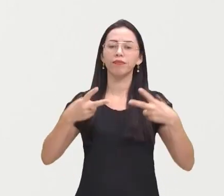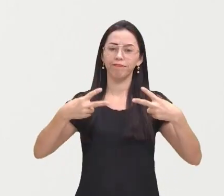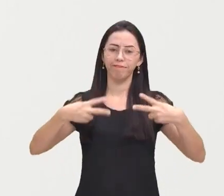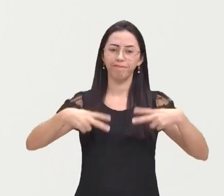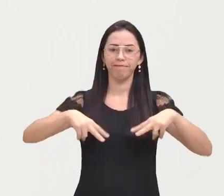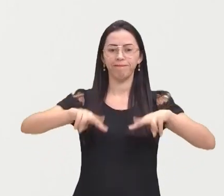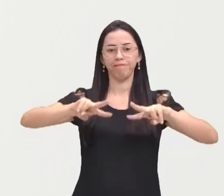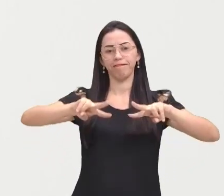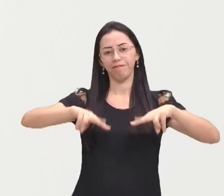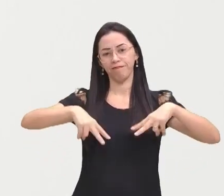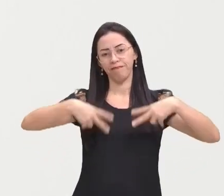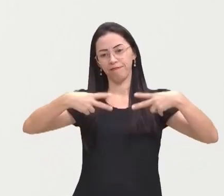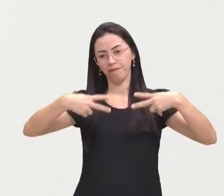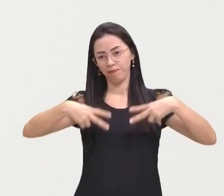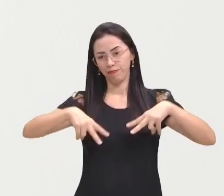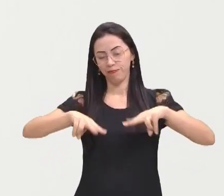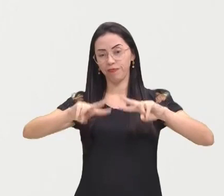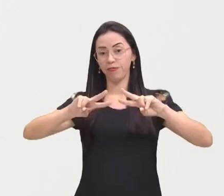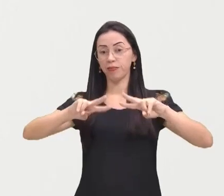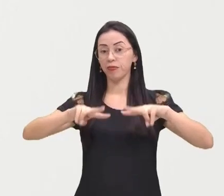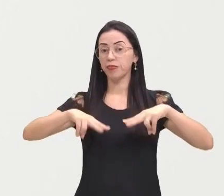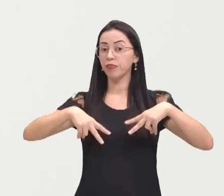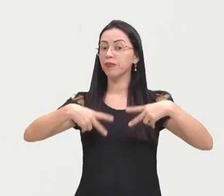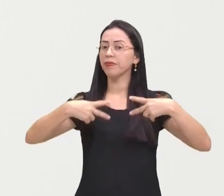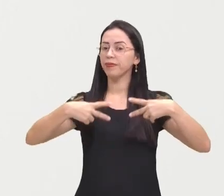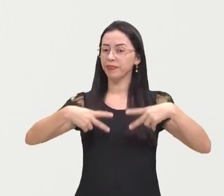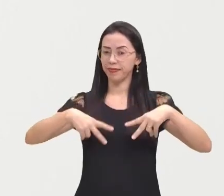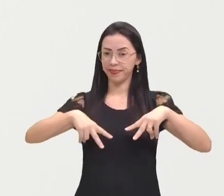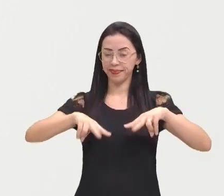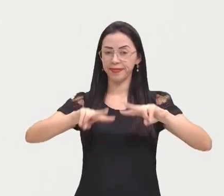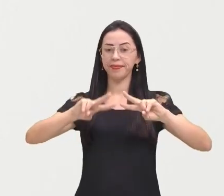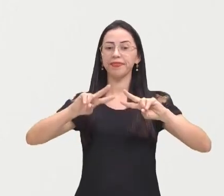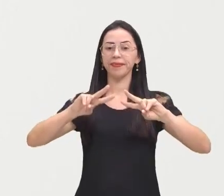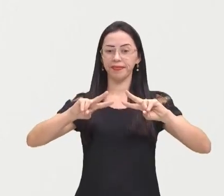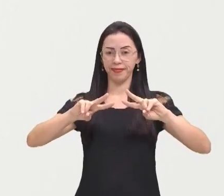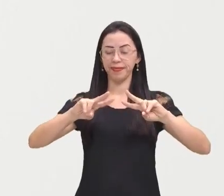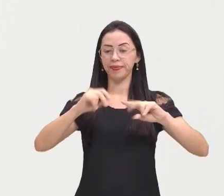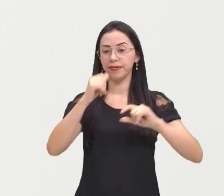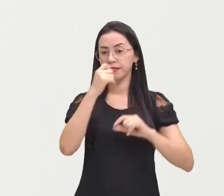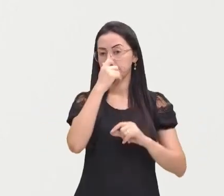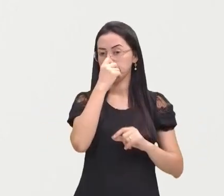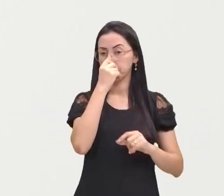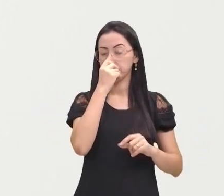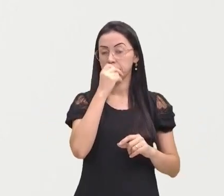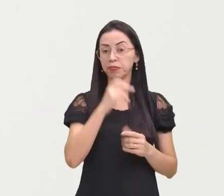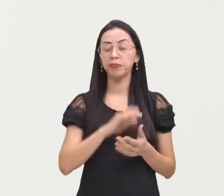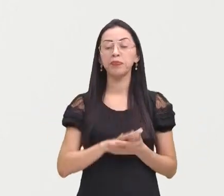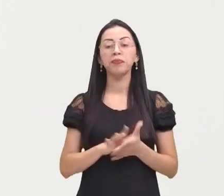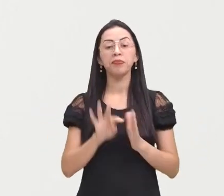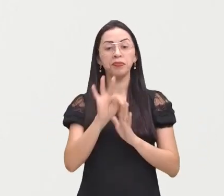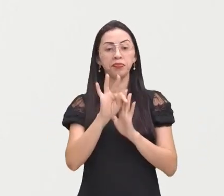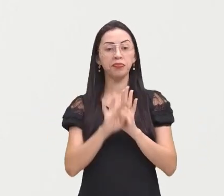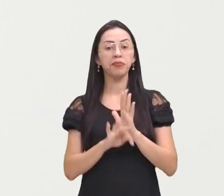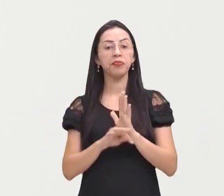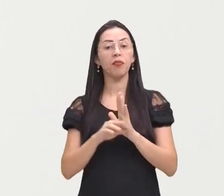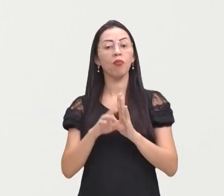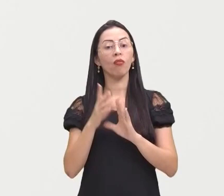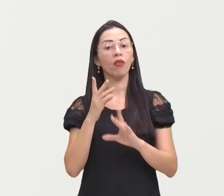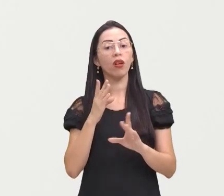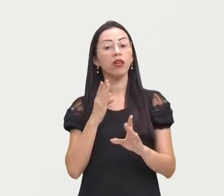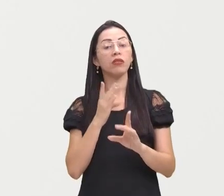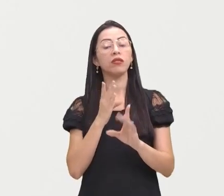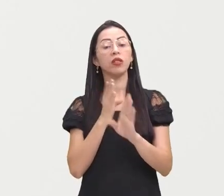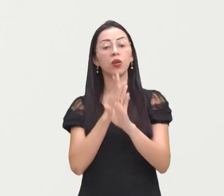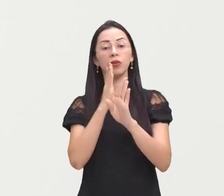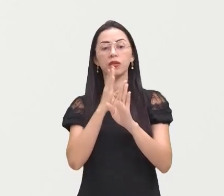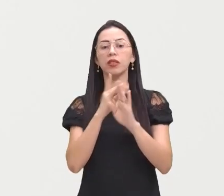na varanda. Fragmento textual retirado da plataforma Pro Futuro,